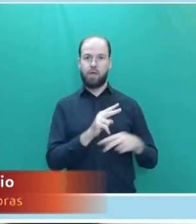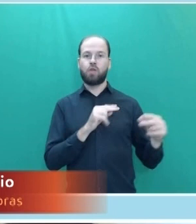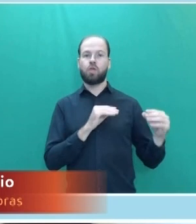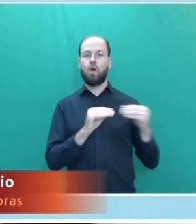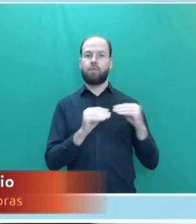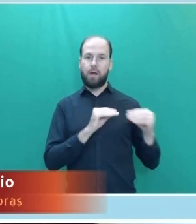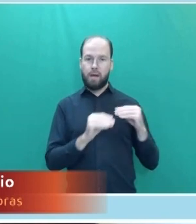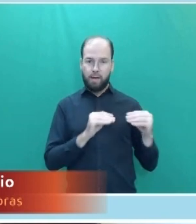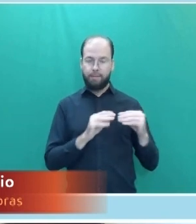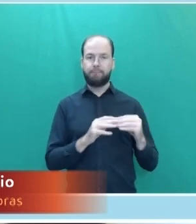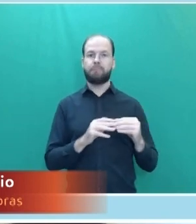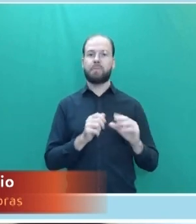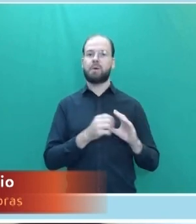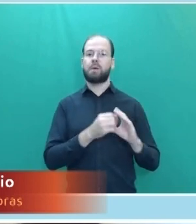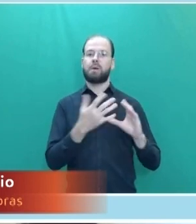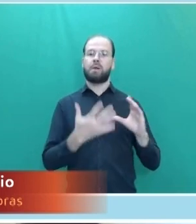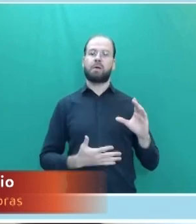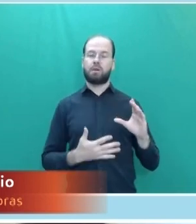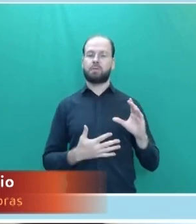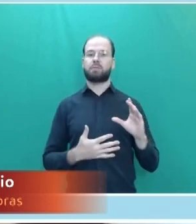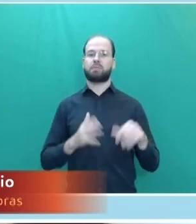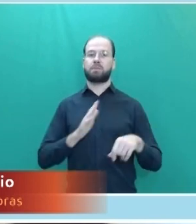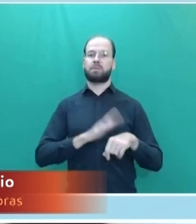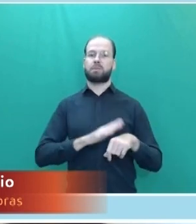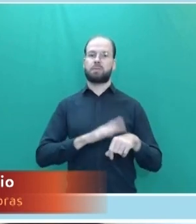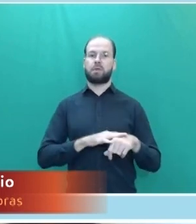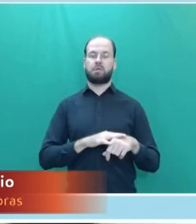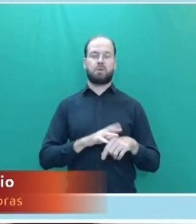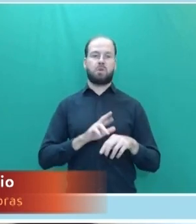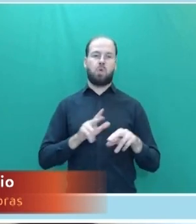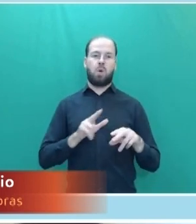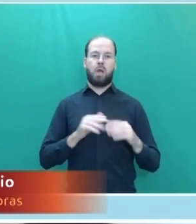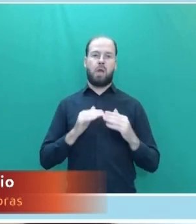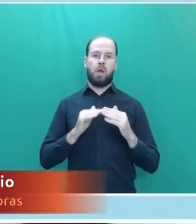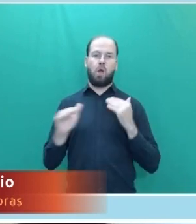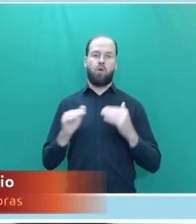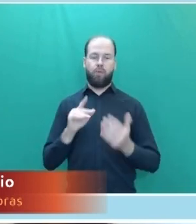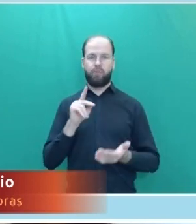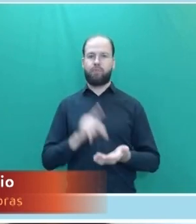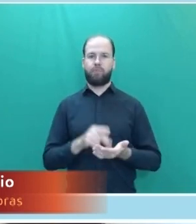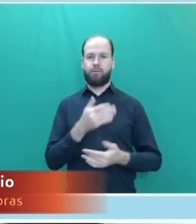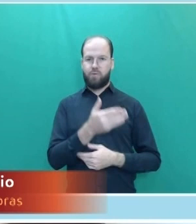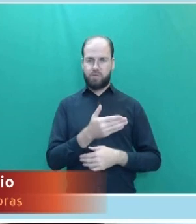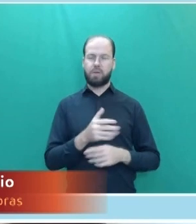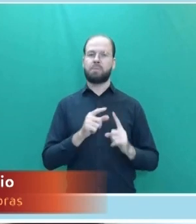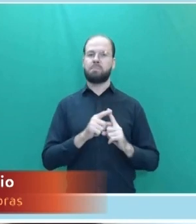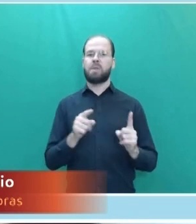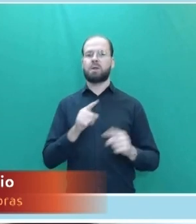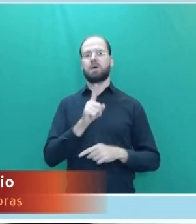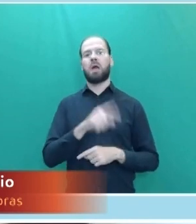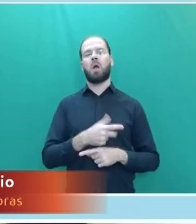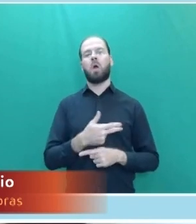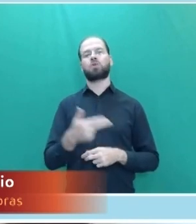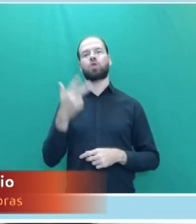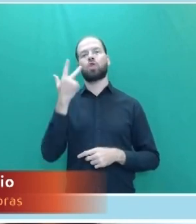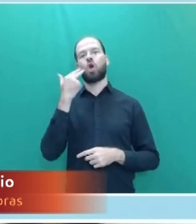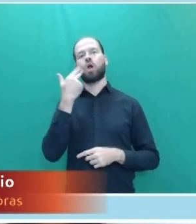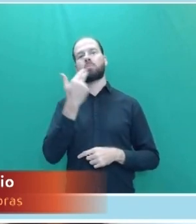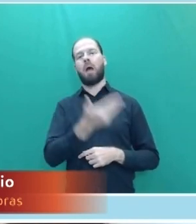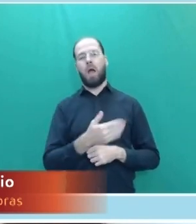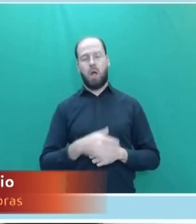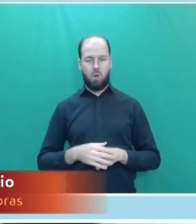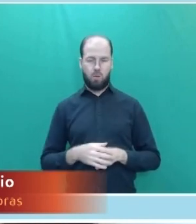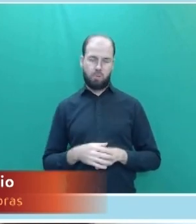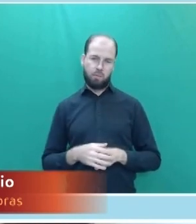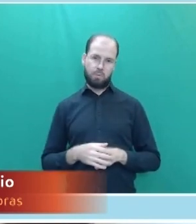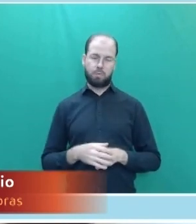vezes com umas características que nem sempre são tão condizentes com o que é de verdade, são coisas normais, né? Então, é